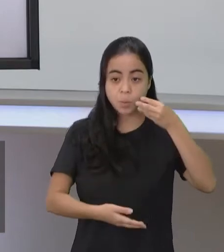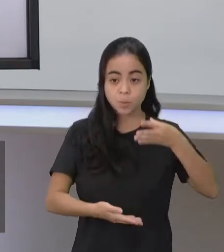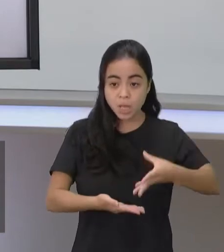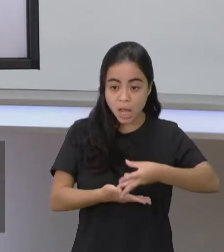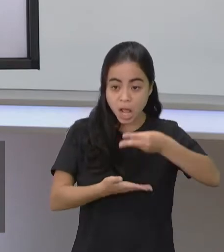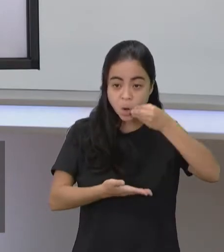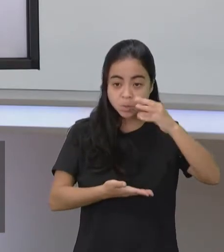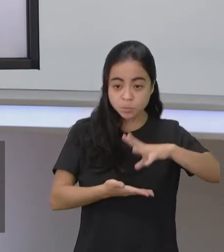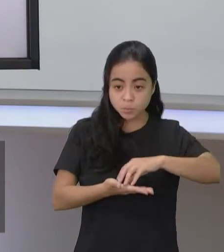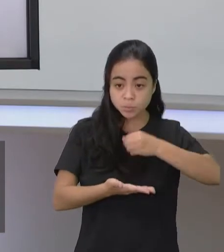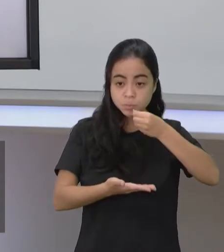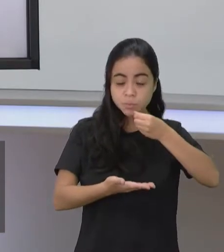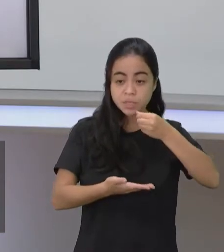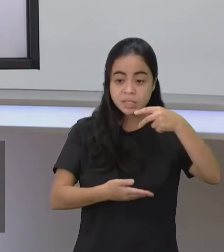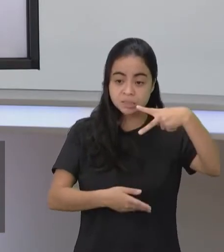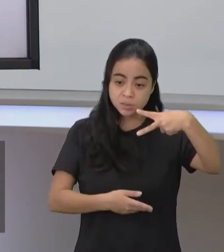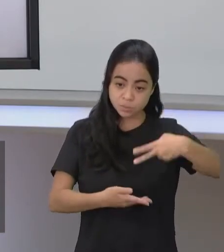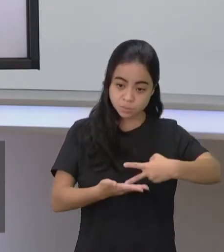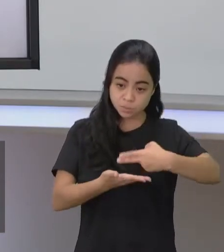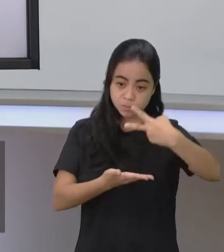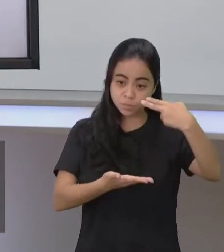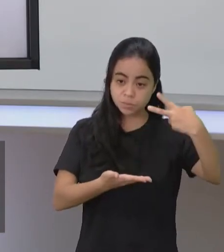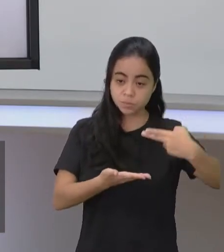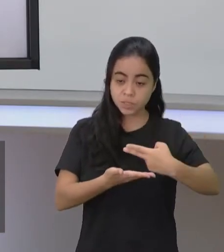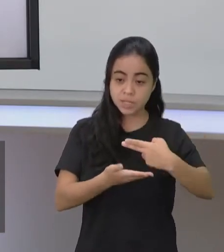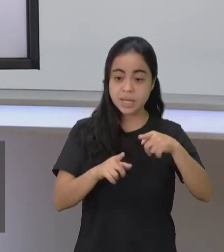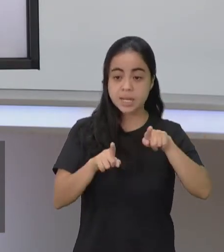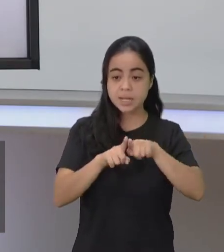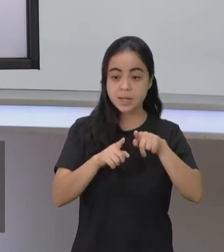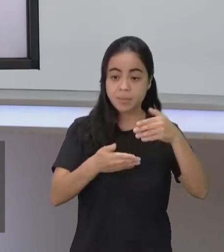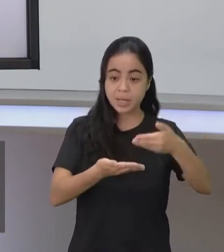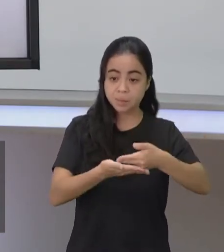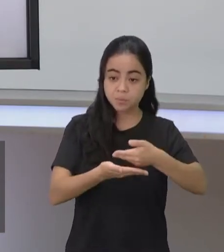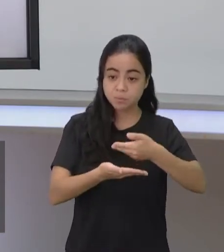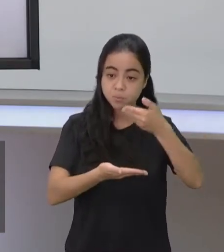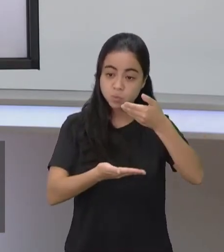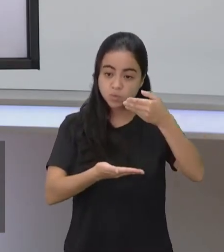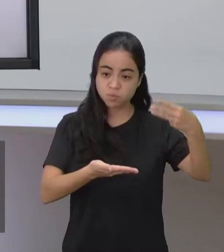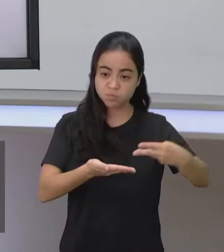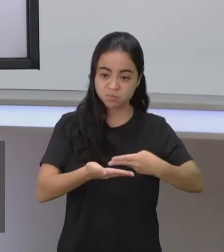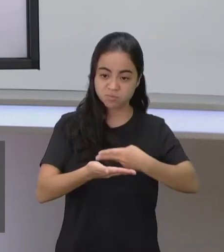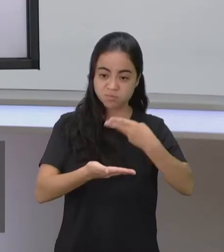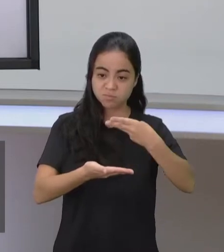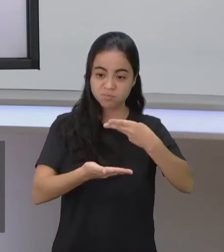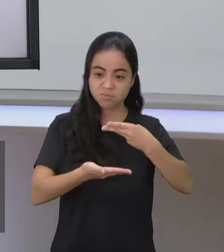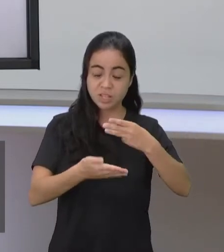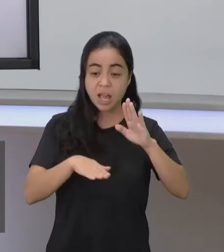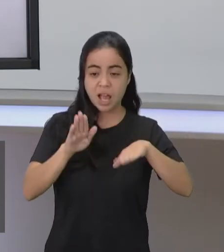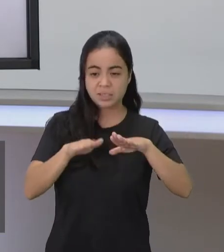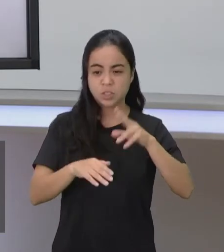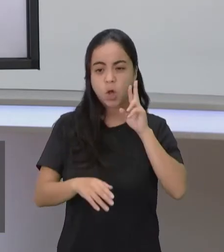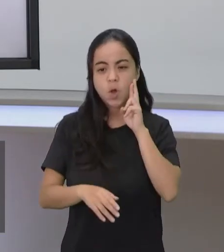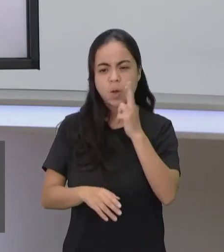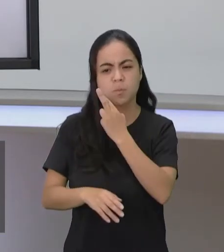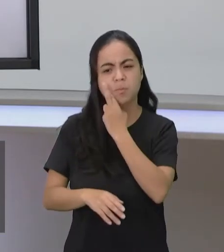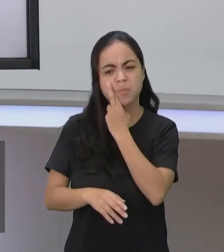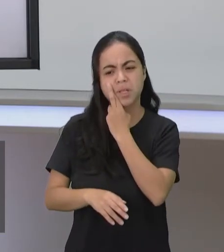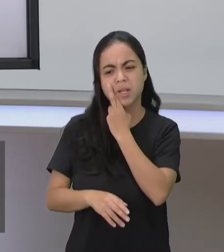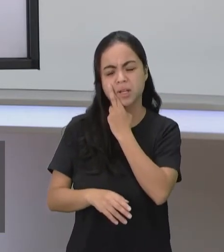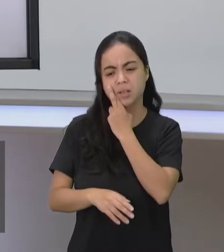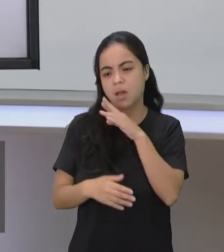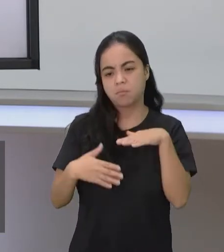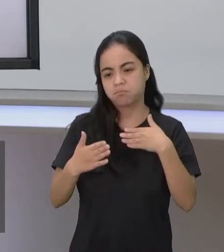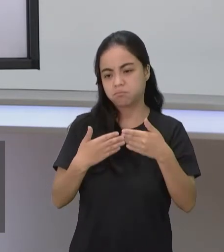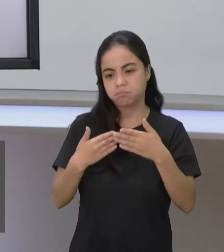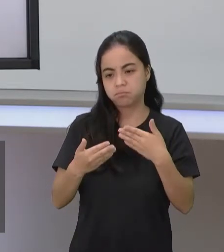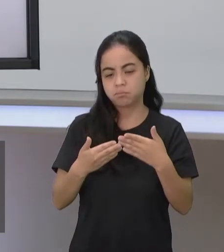garfo e faca e hashi. Hoje, se a gente, sei lá, você vai num restaurante aleatório, sei lá, qualquer lugar, uma padaria, enfim, você